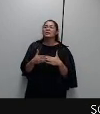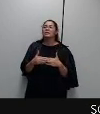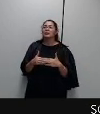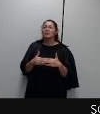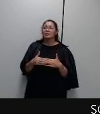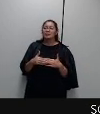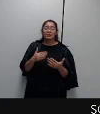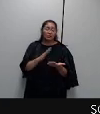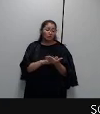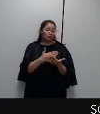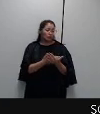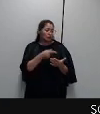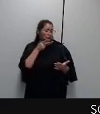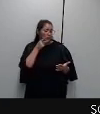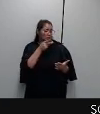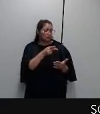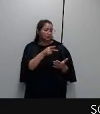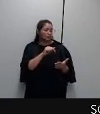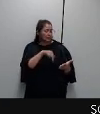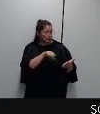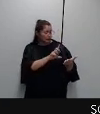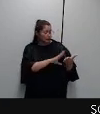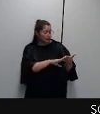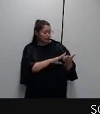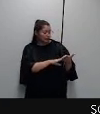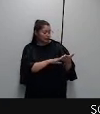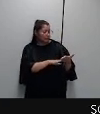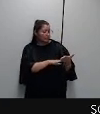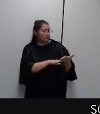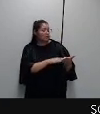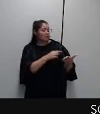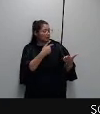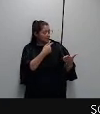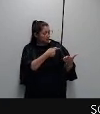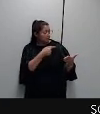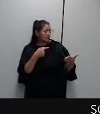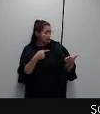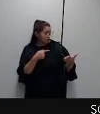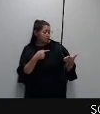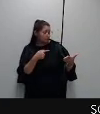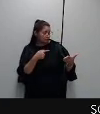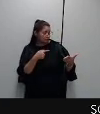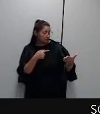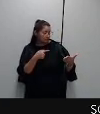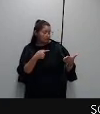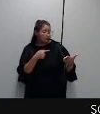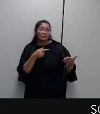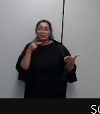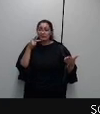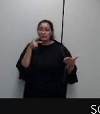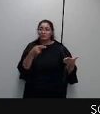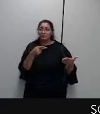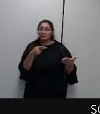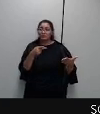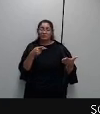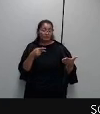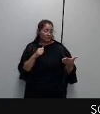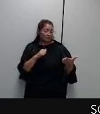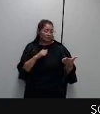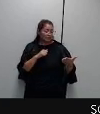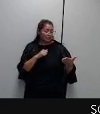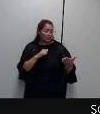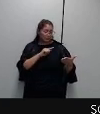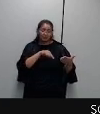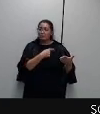disse neste caso aqui a presunção sede mas poder falar disso ao dizer era solução não era irregular